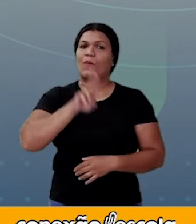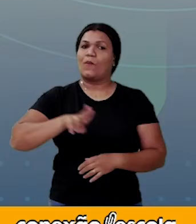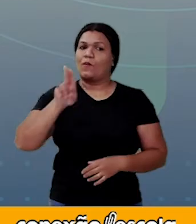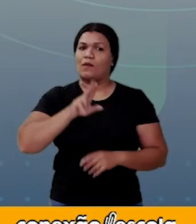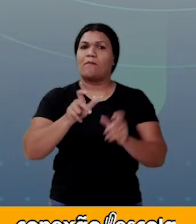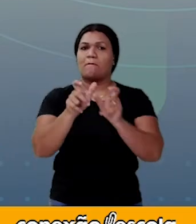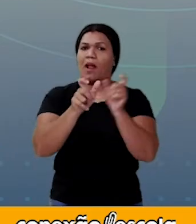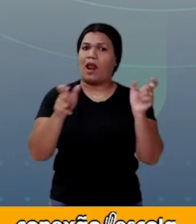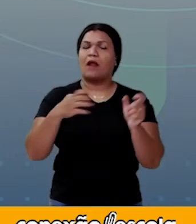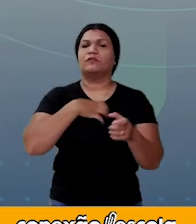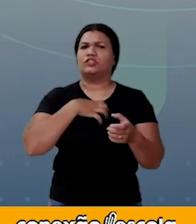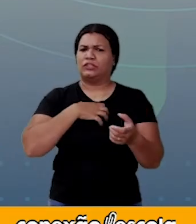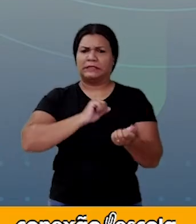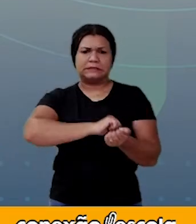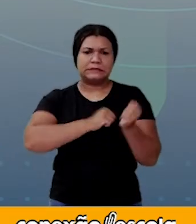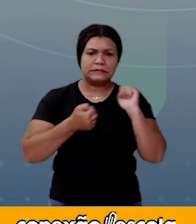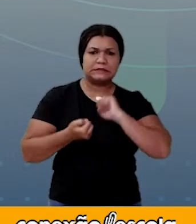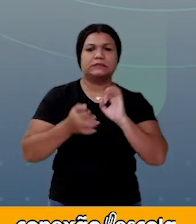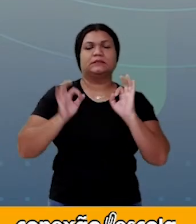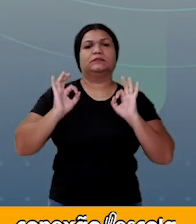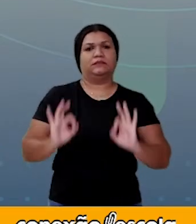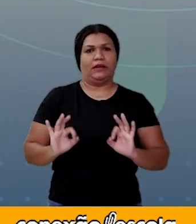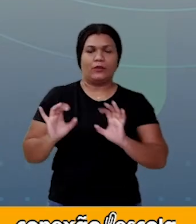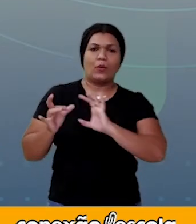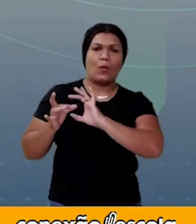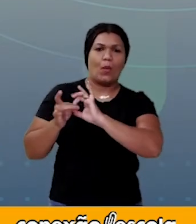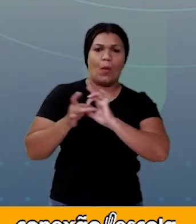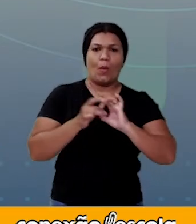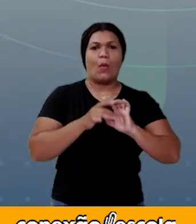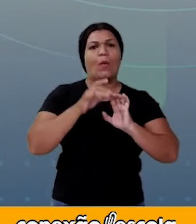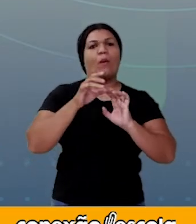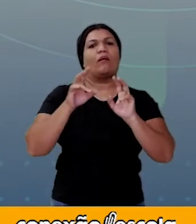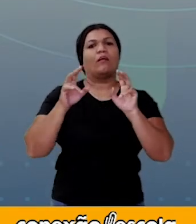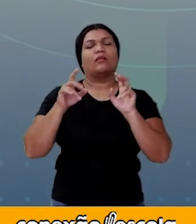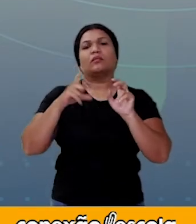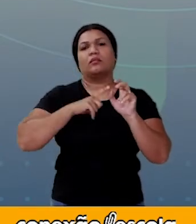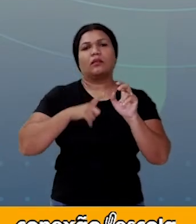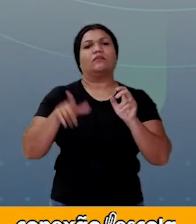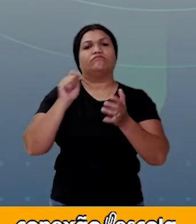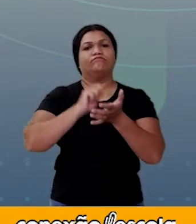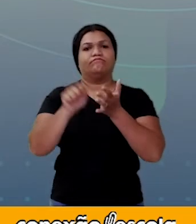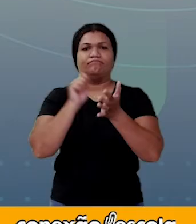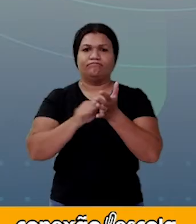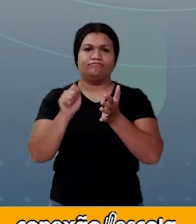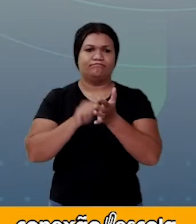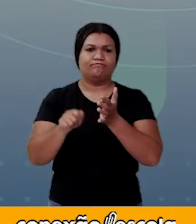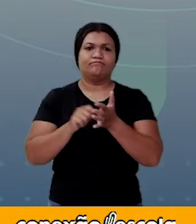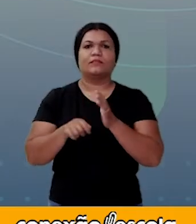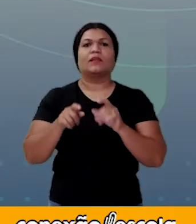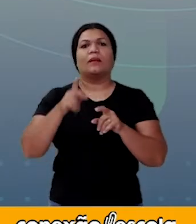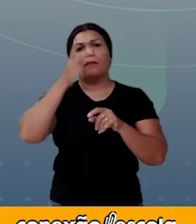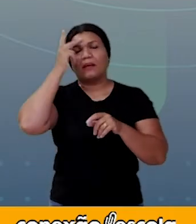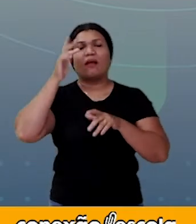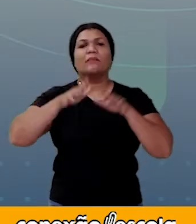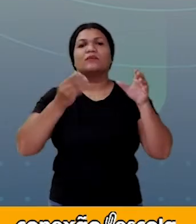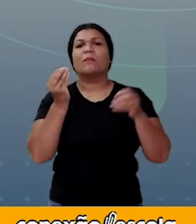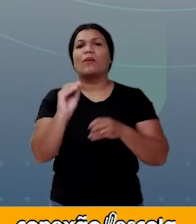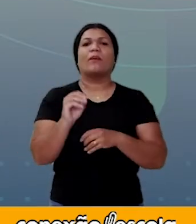maneira adequada ao contexto que nós estamos escrevendo. Porque muita gente está colocando mas